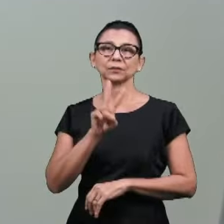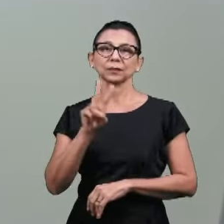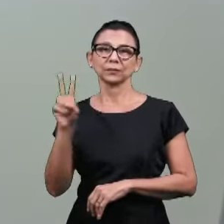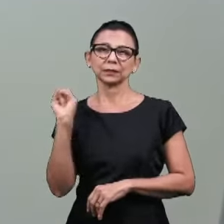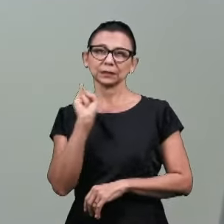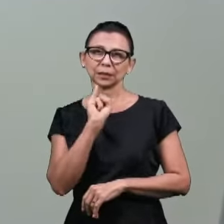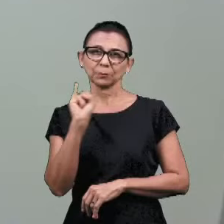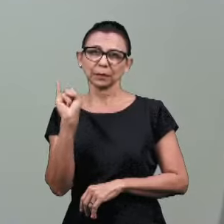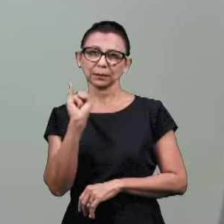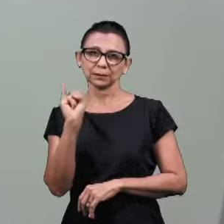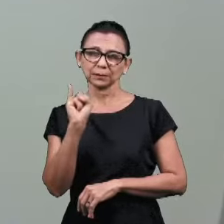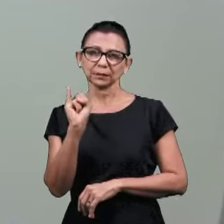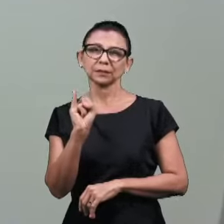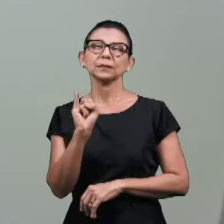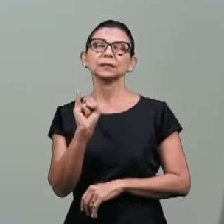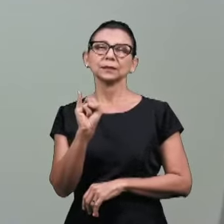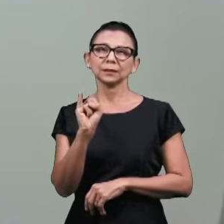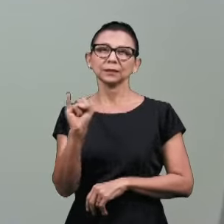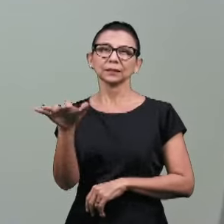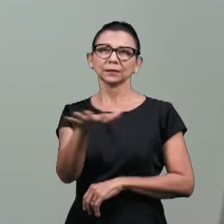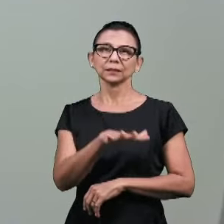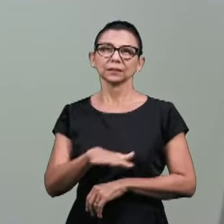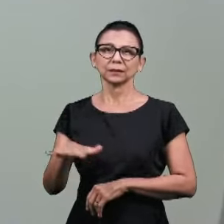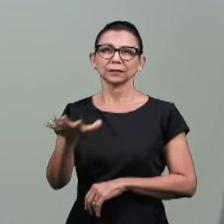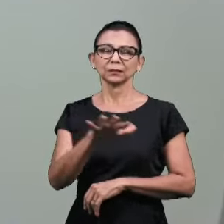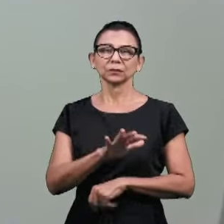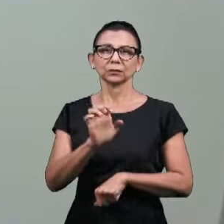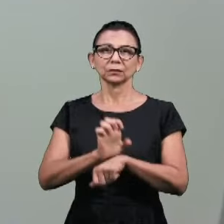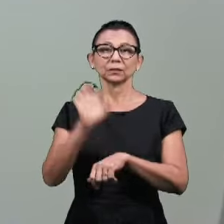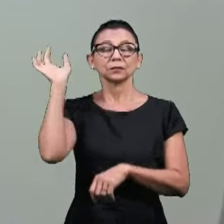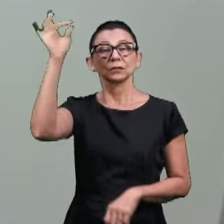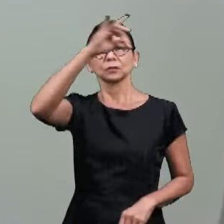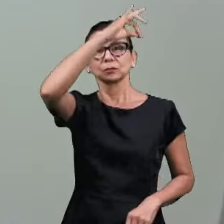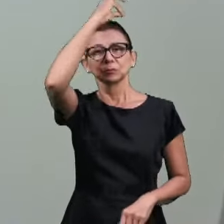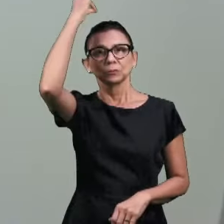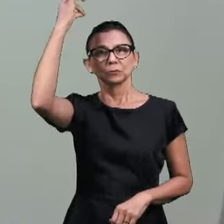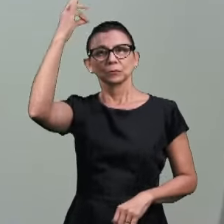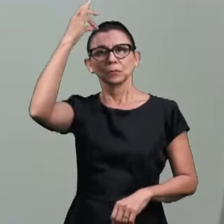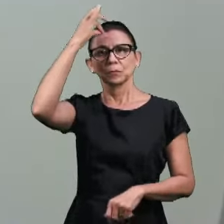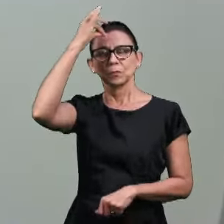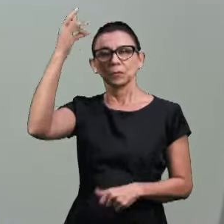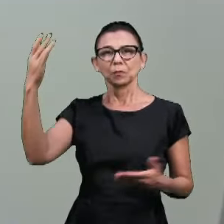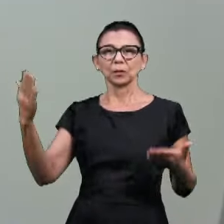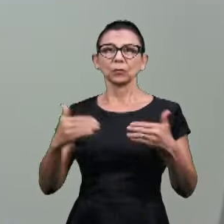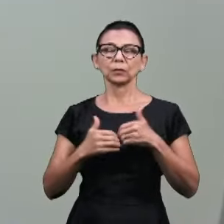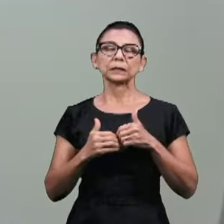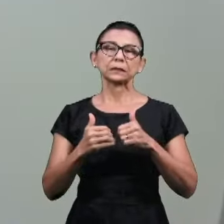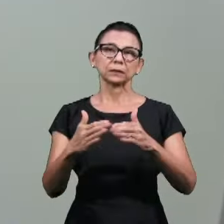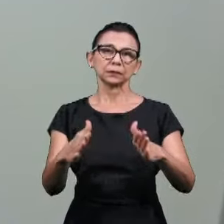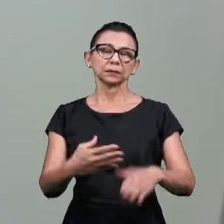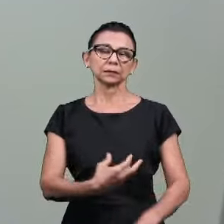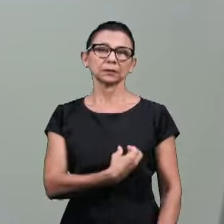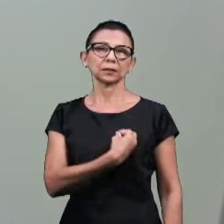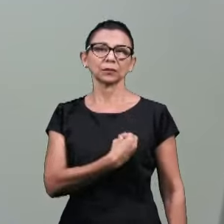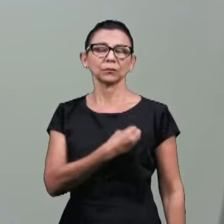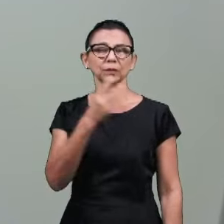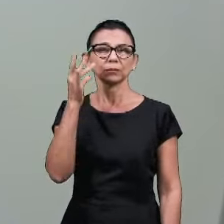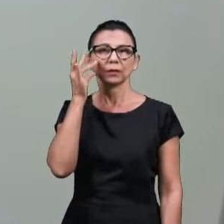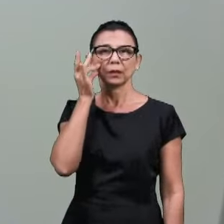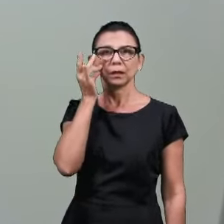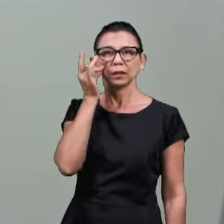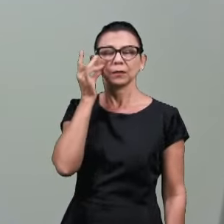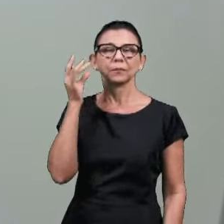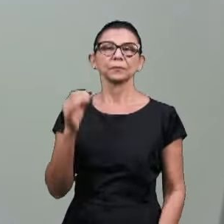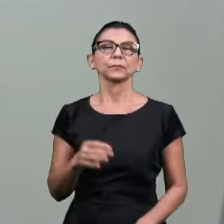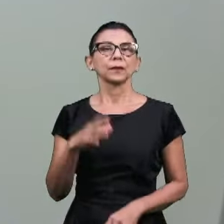de Itaparica, Vila Velha, grande vitória do estado do Espírito Santo, transmitindo a partir de agora ao vivo, pela rádio, TV Web Manaim,